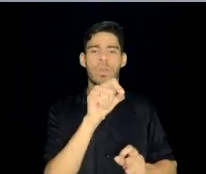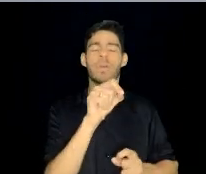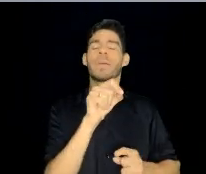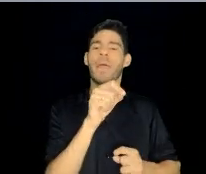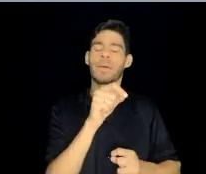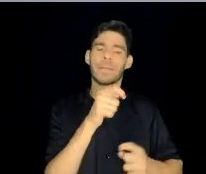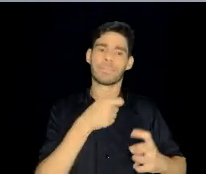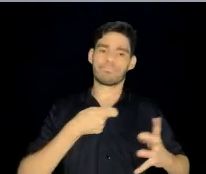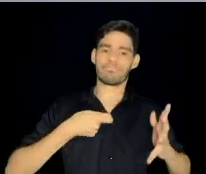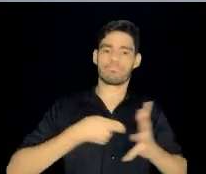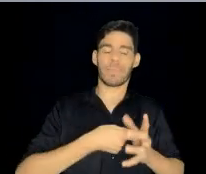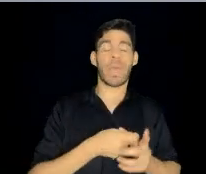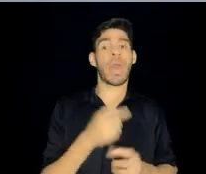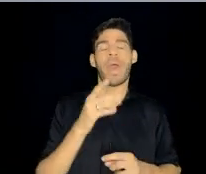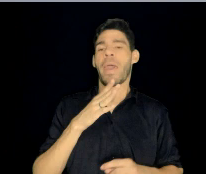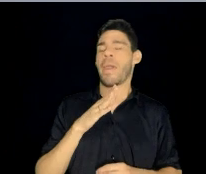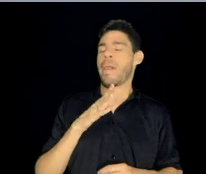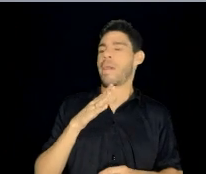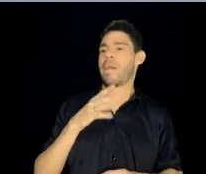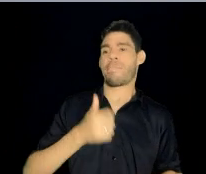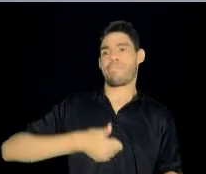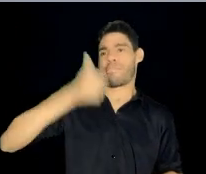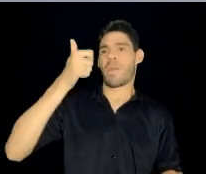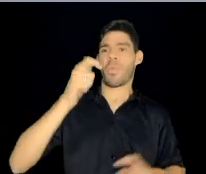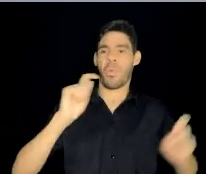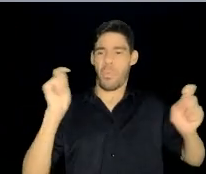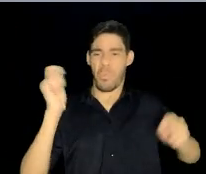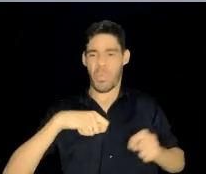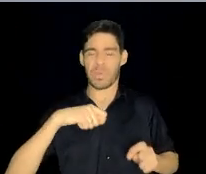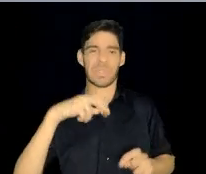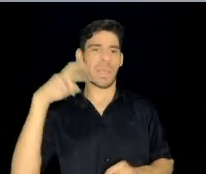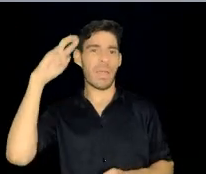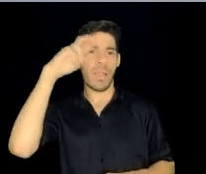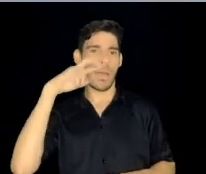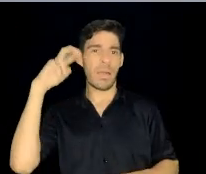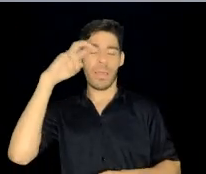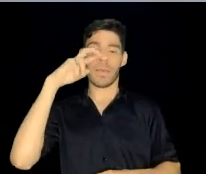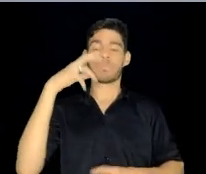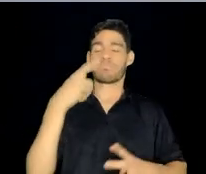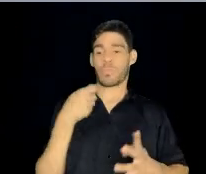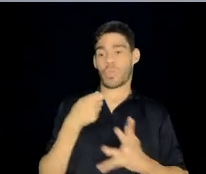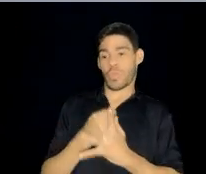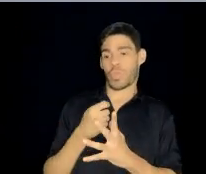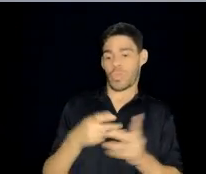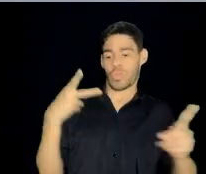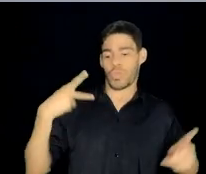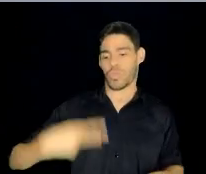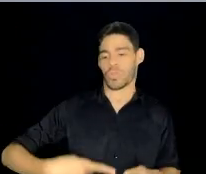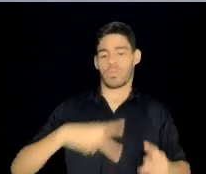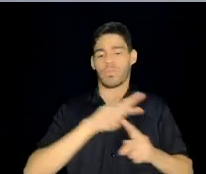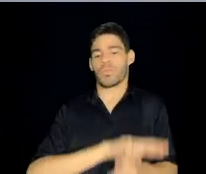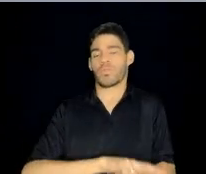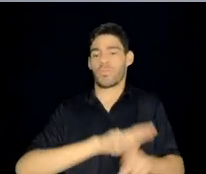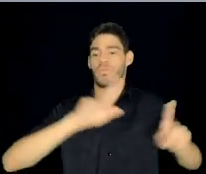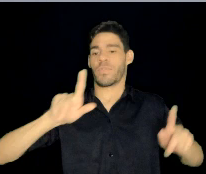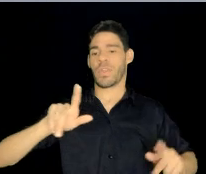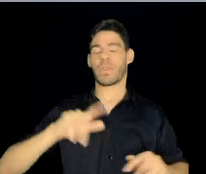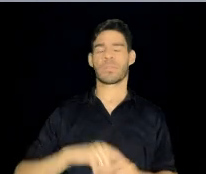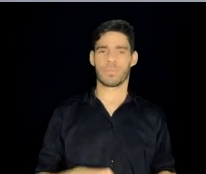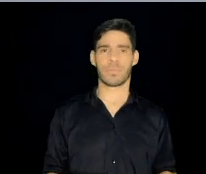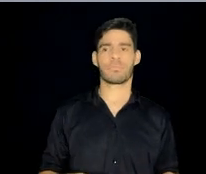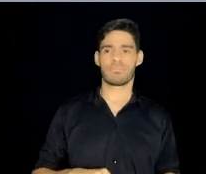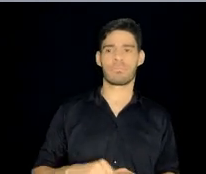excludente da antijuridicidade, eu acho que é mais viável dogmaticamente fazer análise pela inexigibilidade de conduta